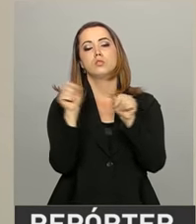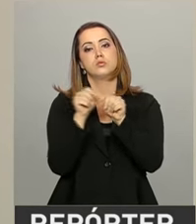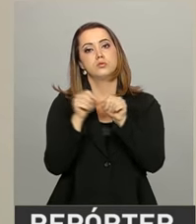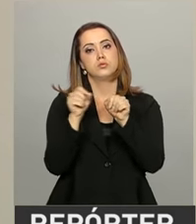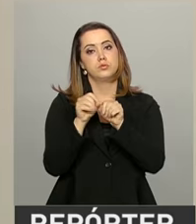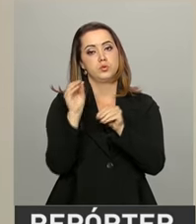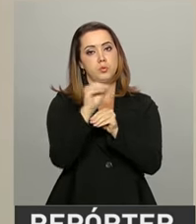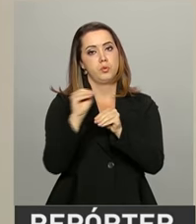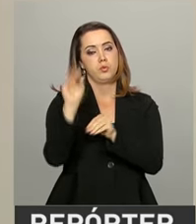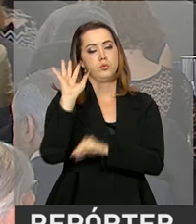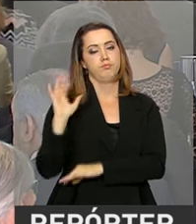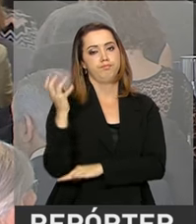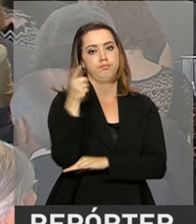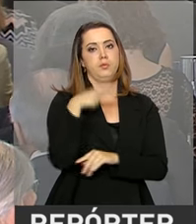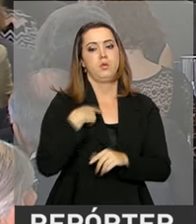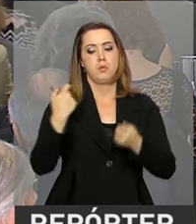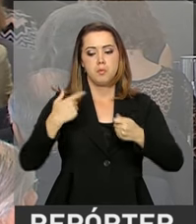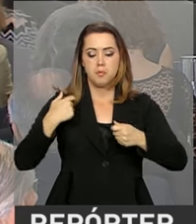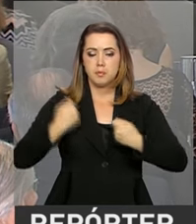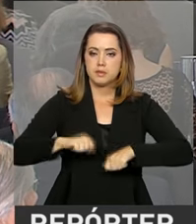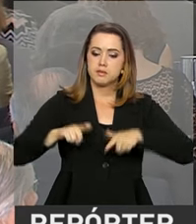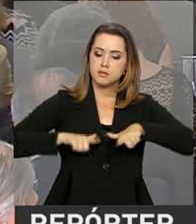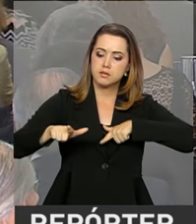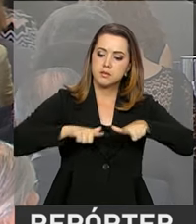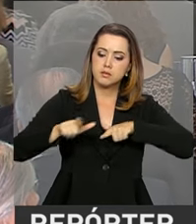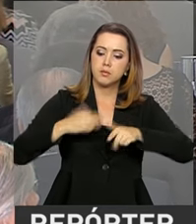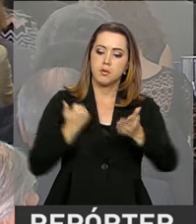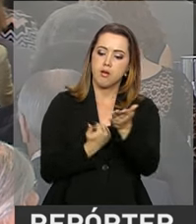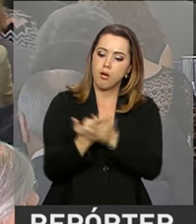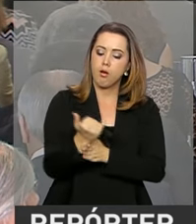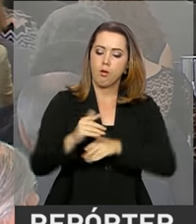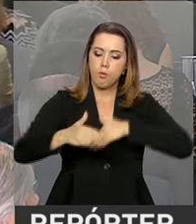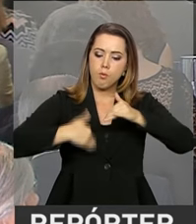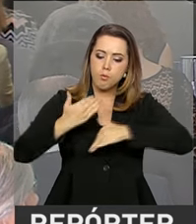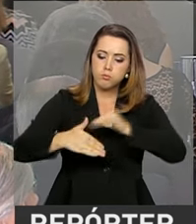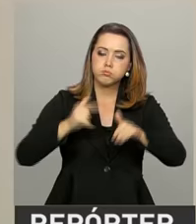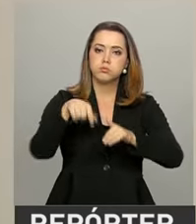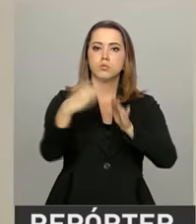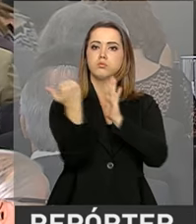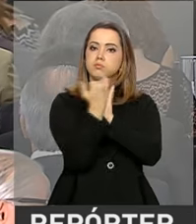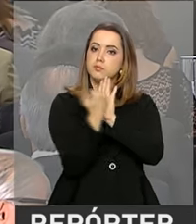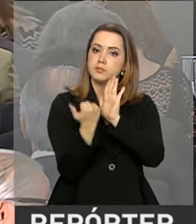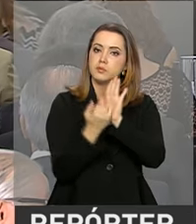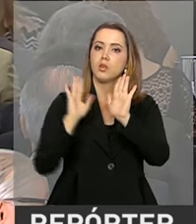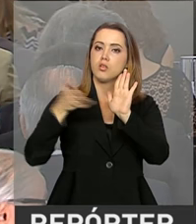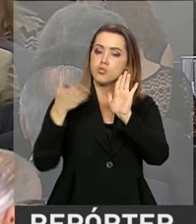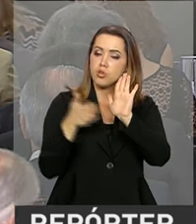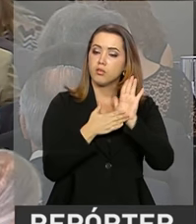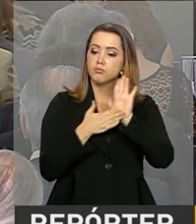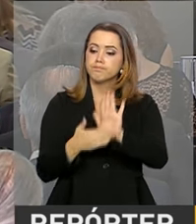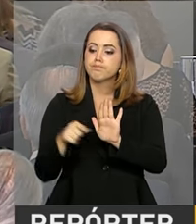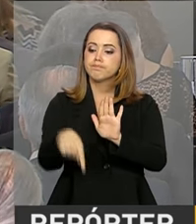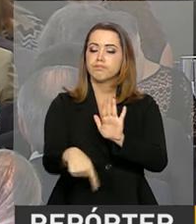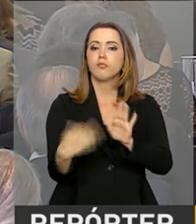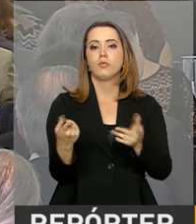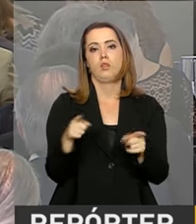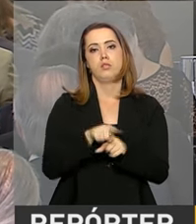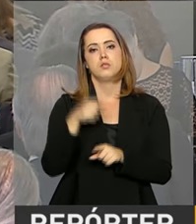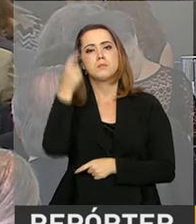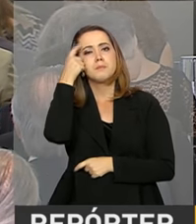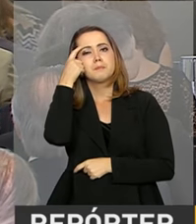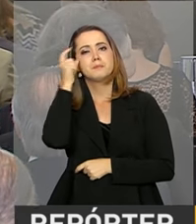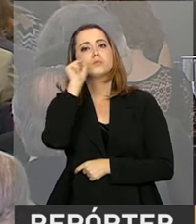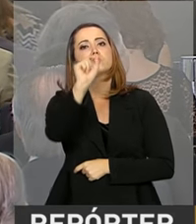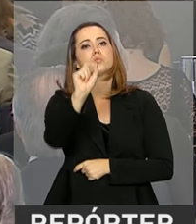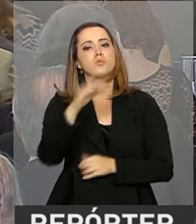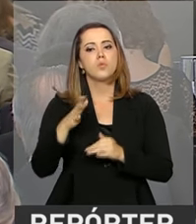deve trabalhar para colocar desde já em prática as medidas previstas. Temos consciência de que um novo projeto